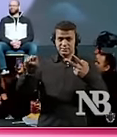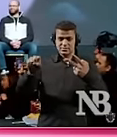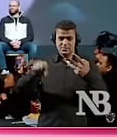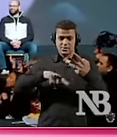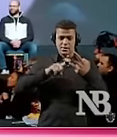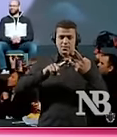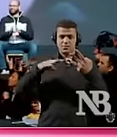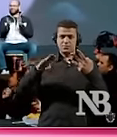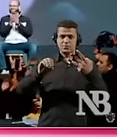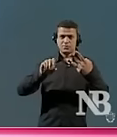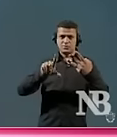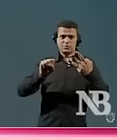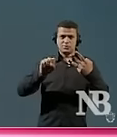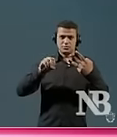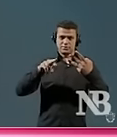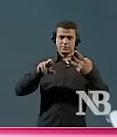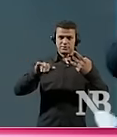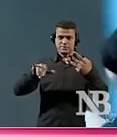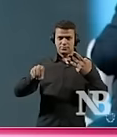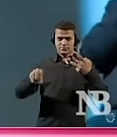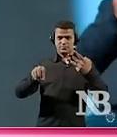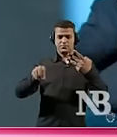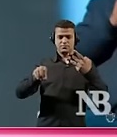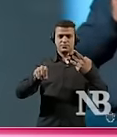terceiro, Bolsonaro.